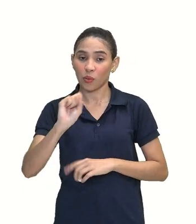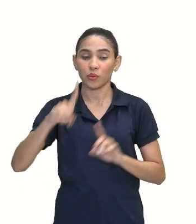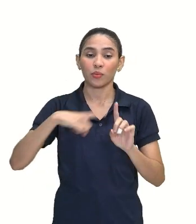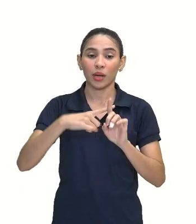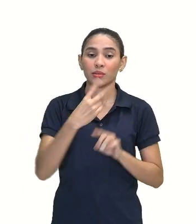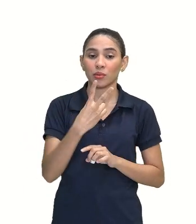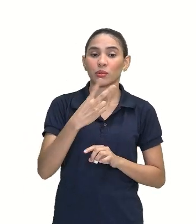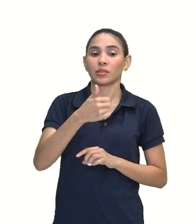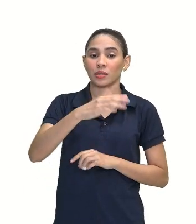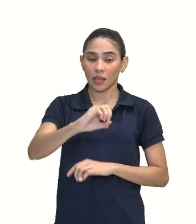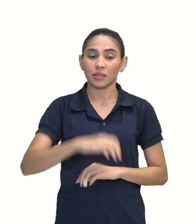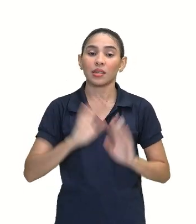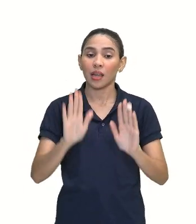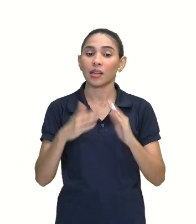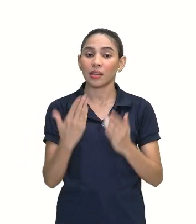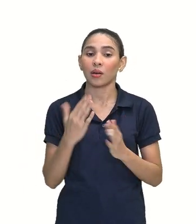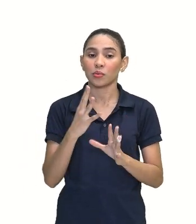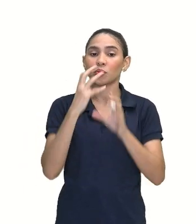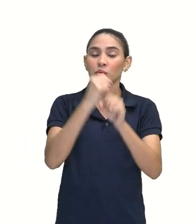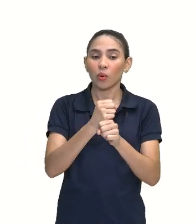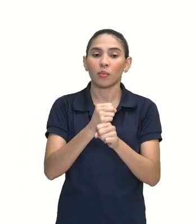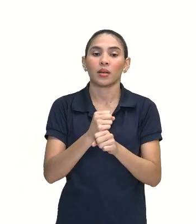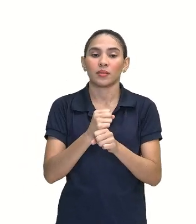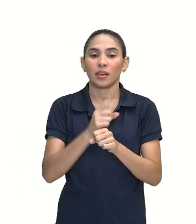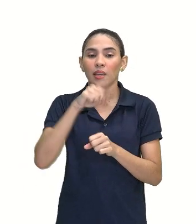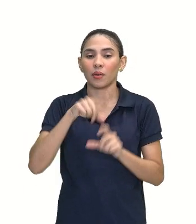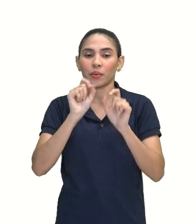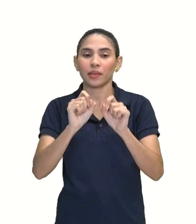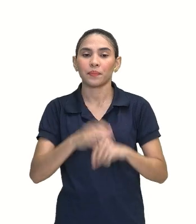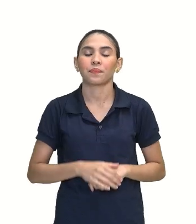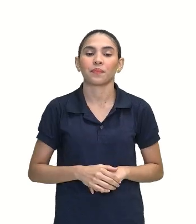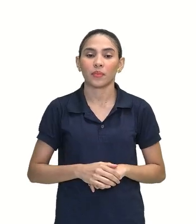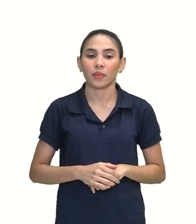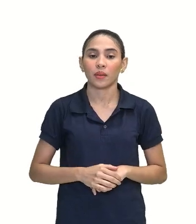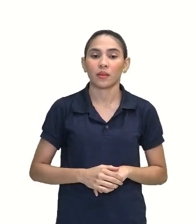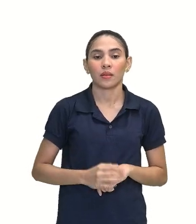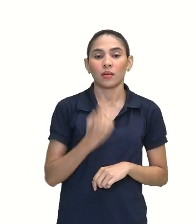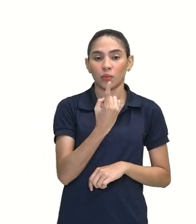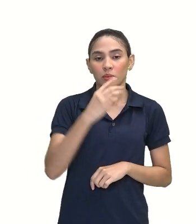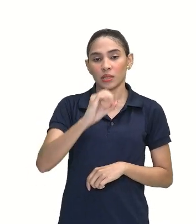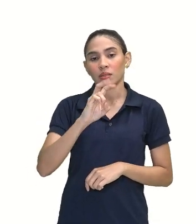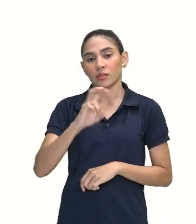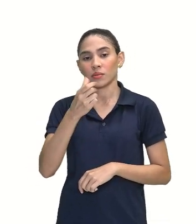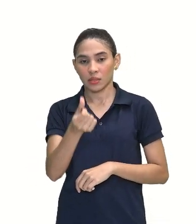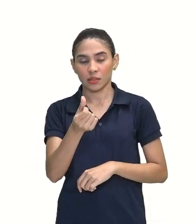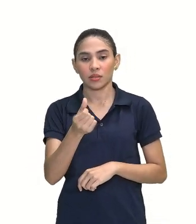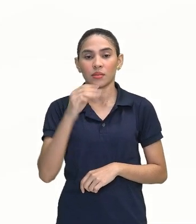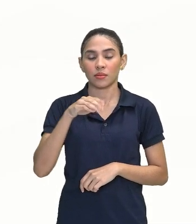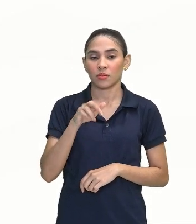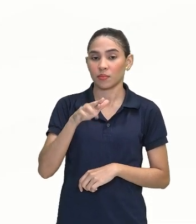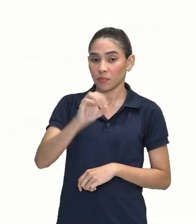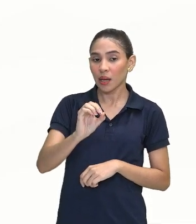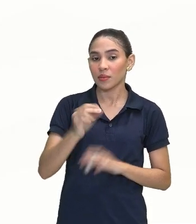2 dá 10. Então, o total percorrido aqui foi igual a 1.056 metros,